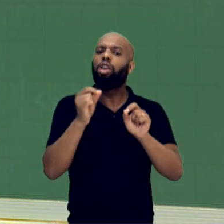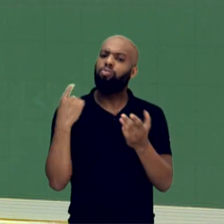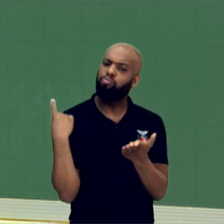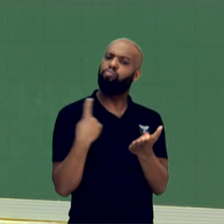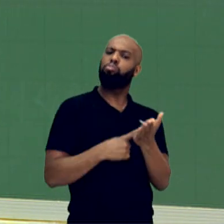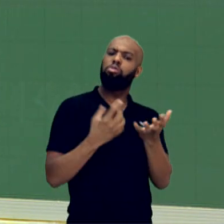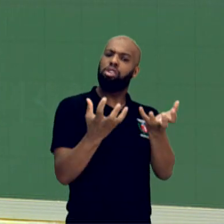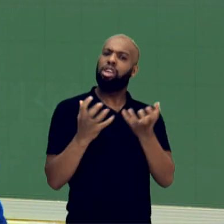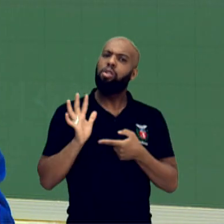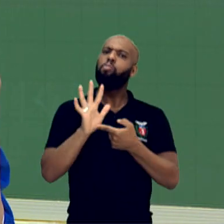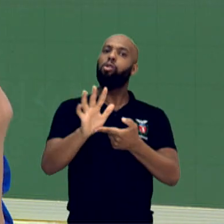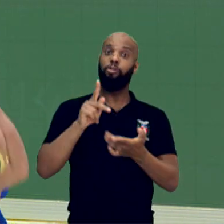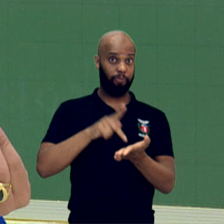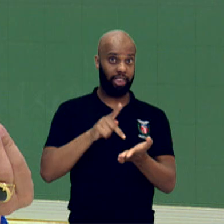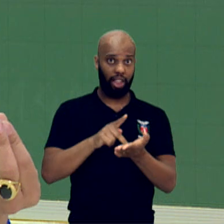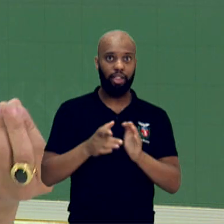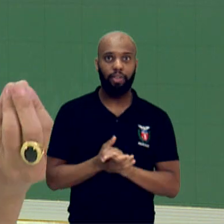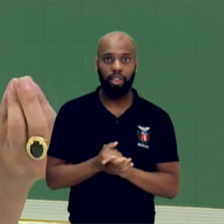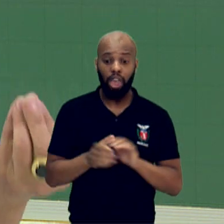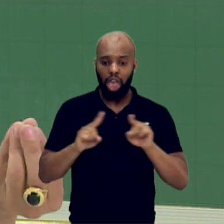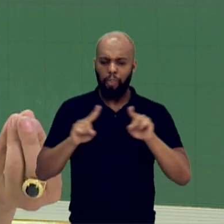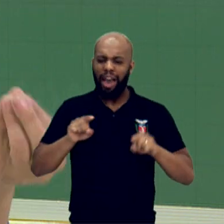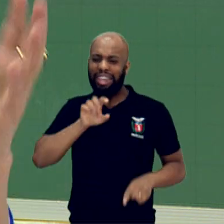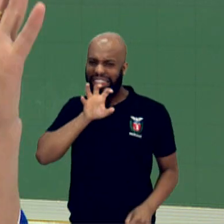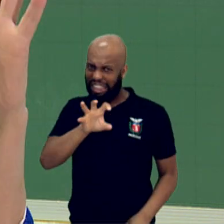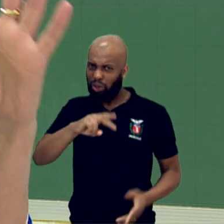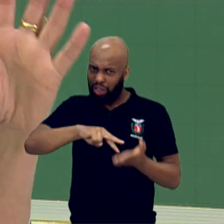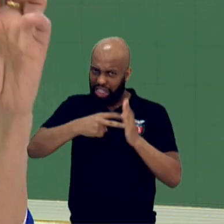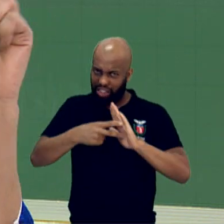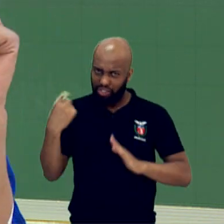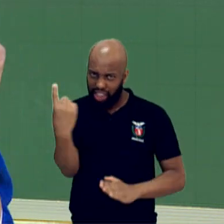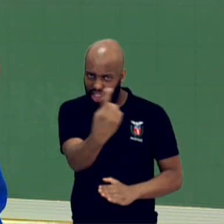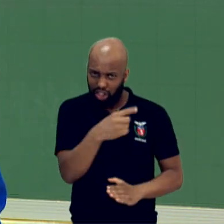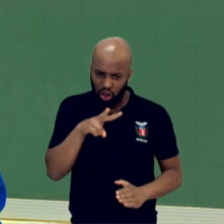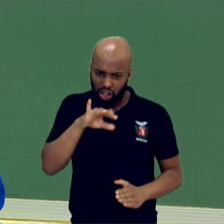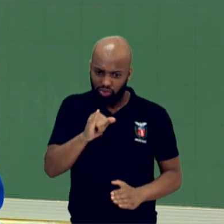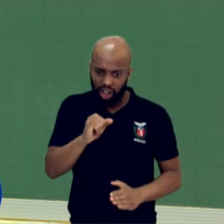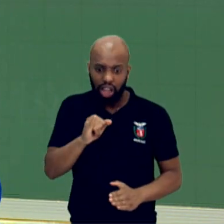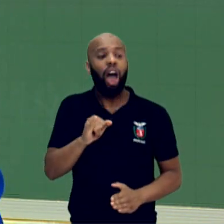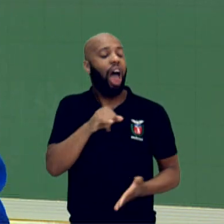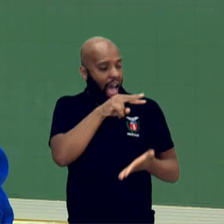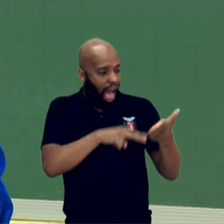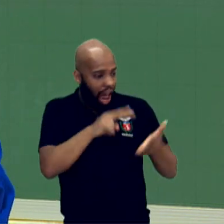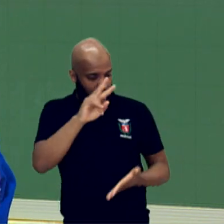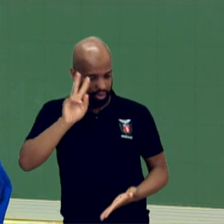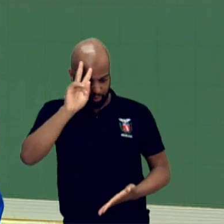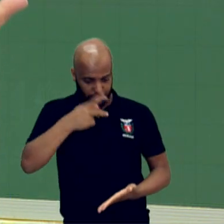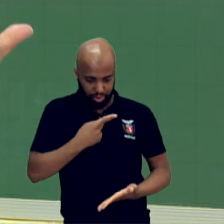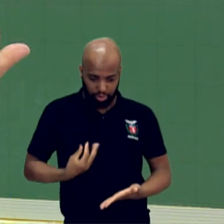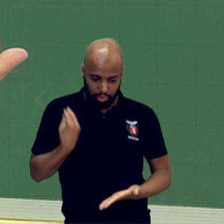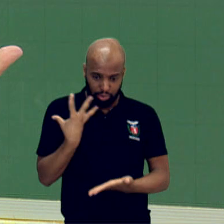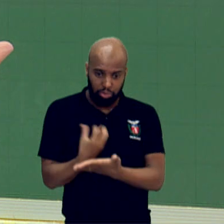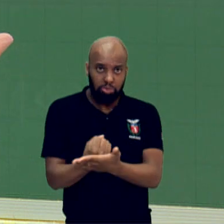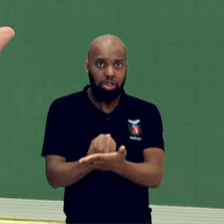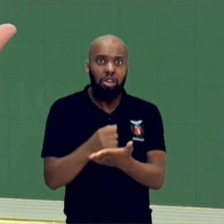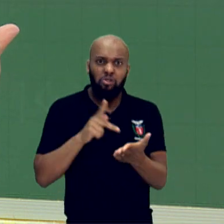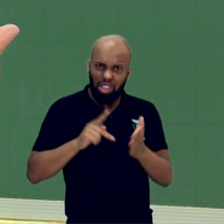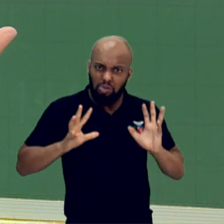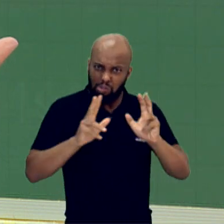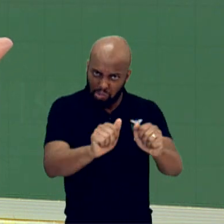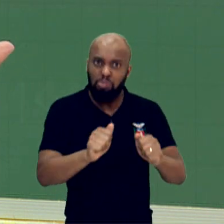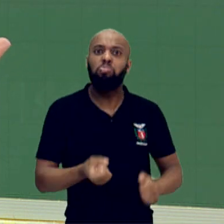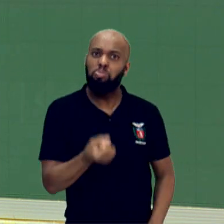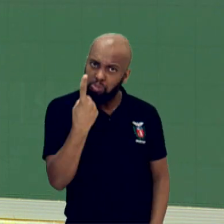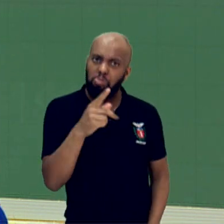de dizer a verdade. Mas isso não quer dizer que a gente vai comprar uma autobiografia ou que vai ler uma autobiografia